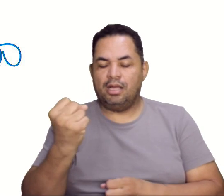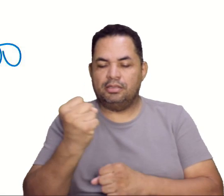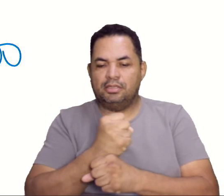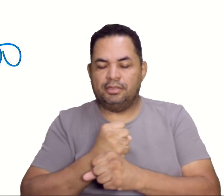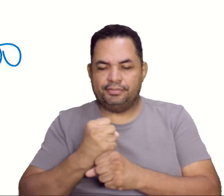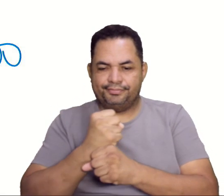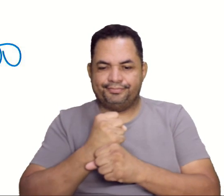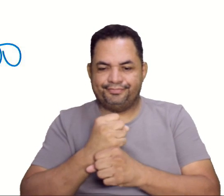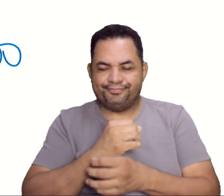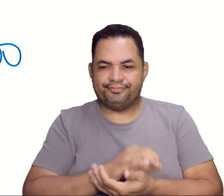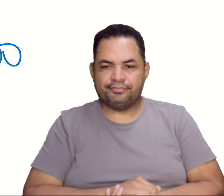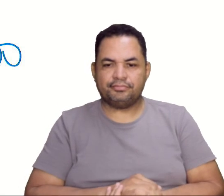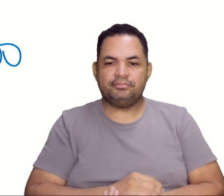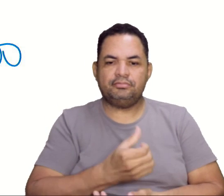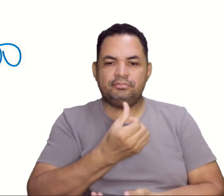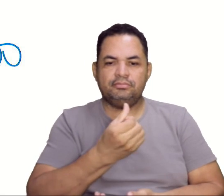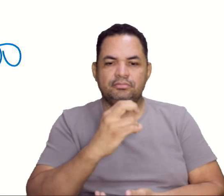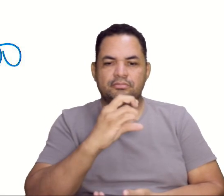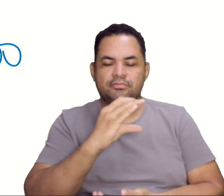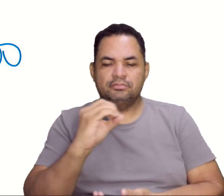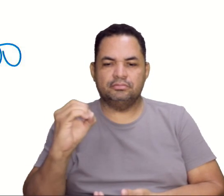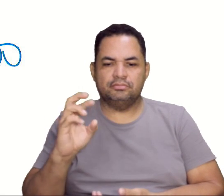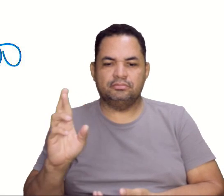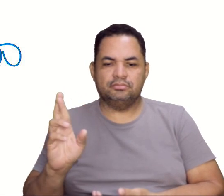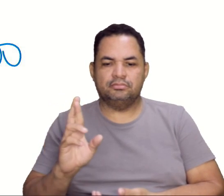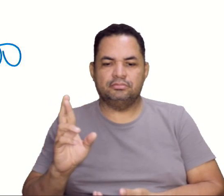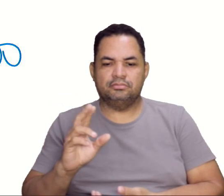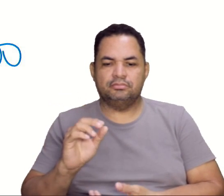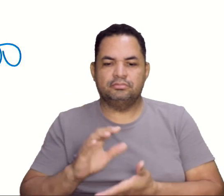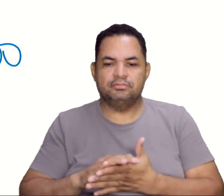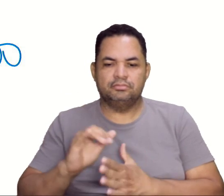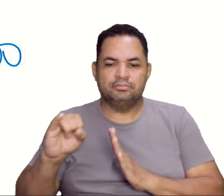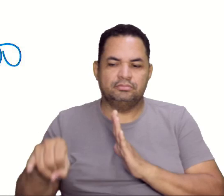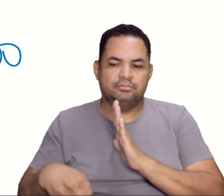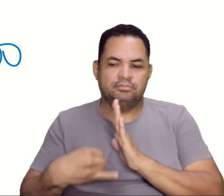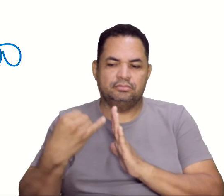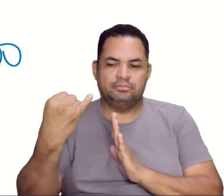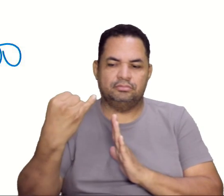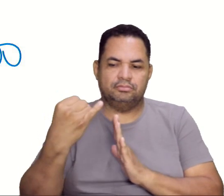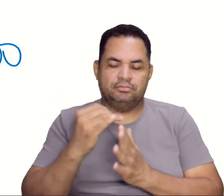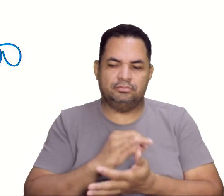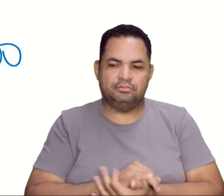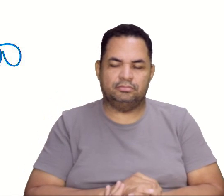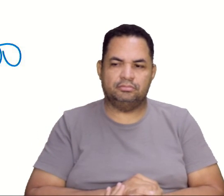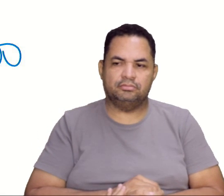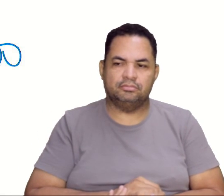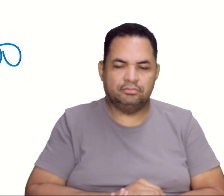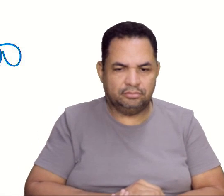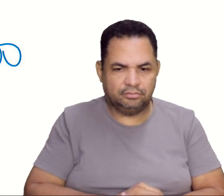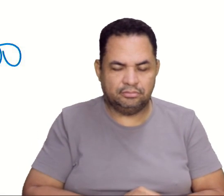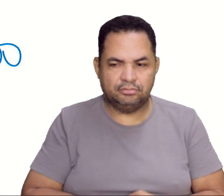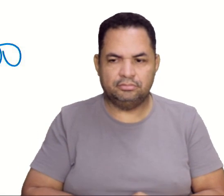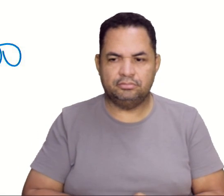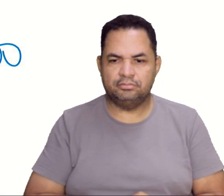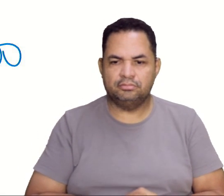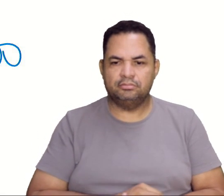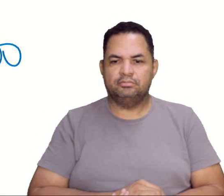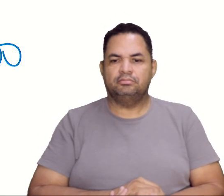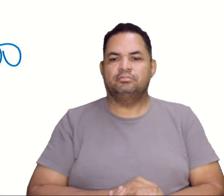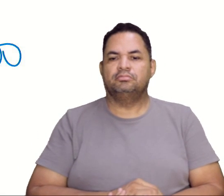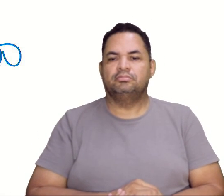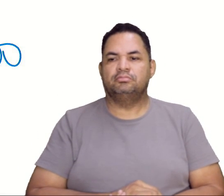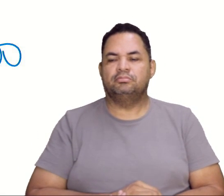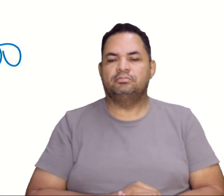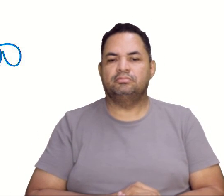6$ 650 de juros certinho certinho certinho